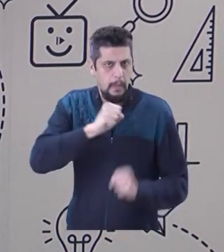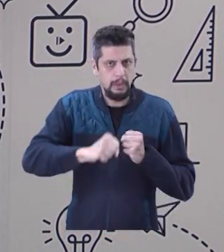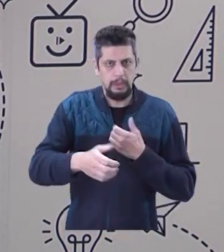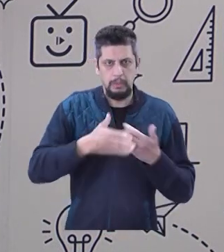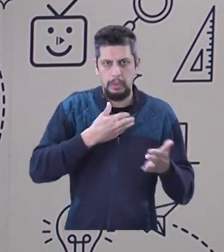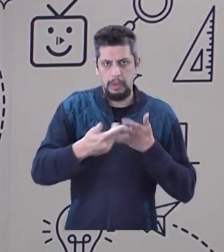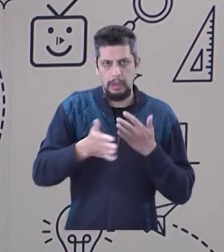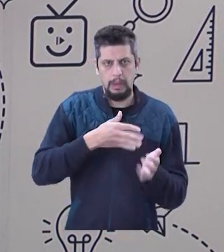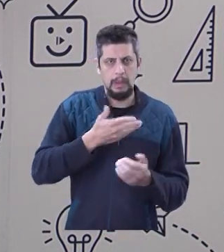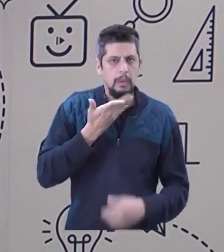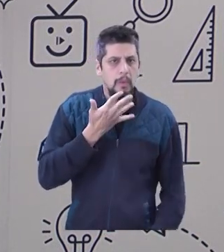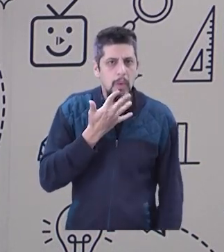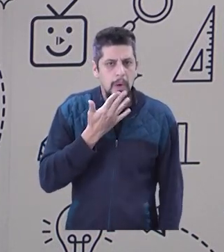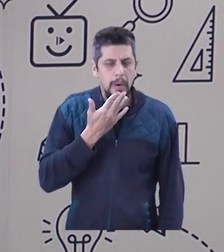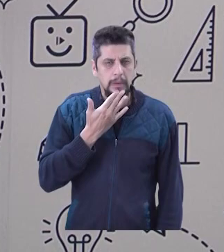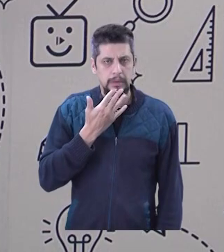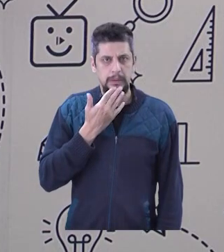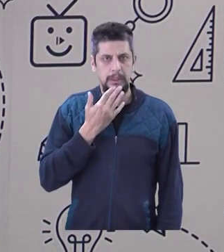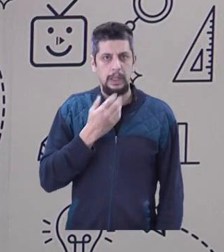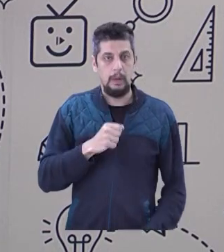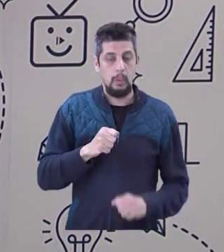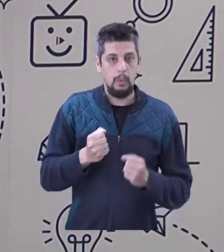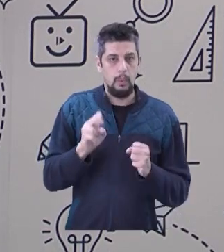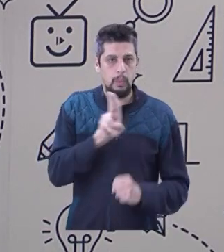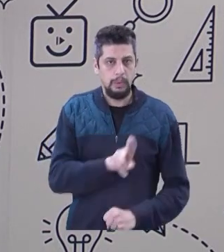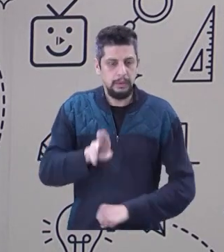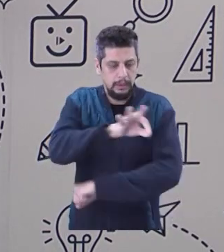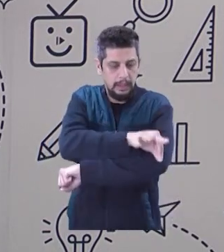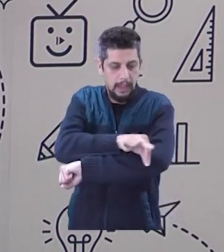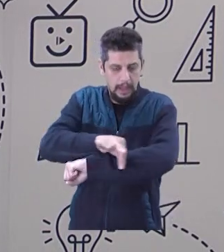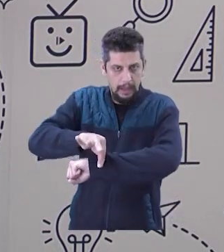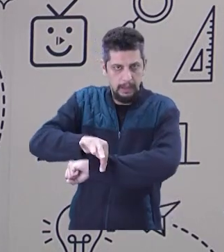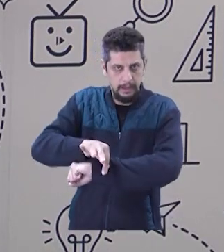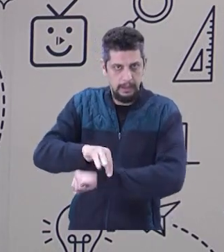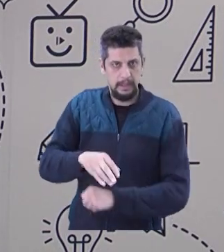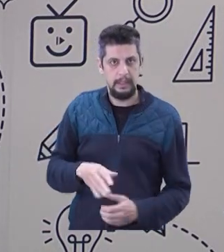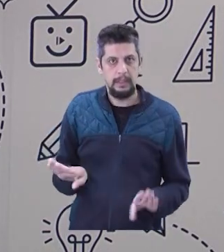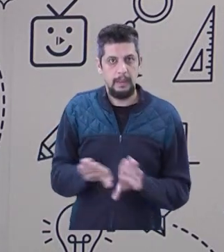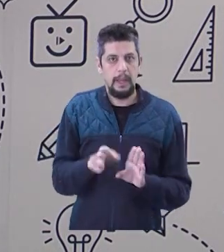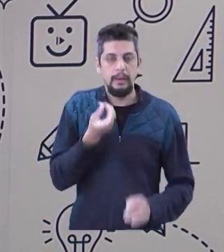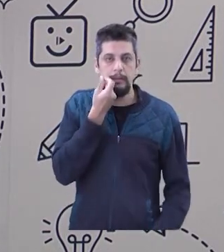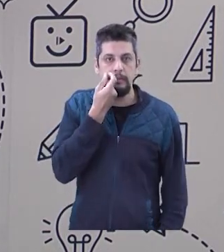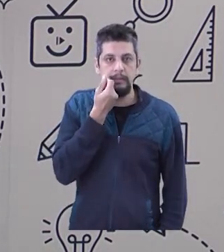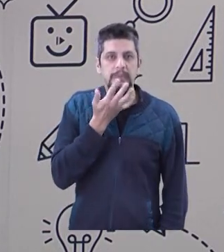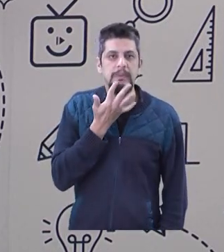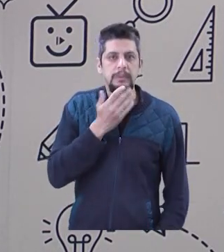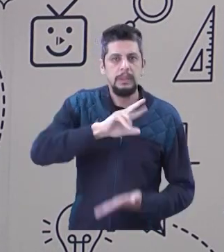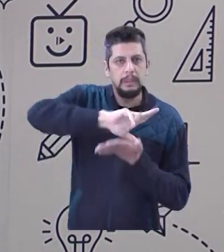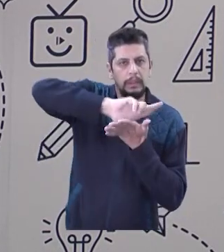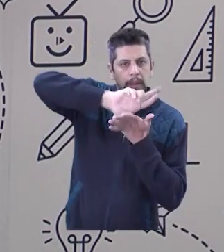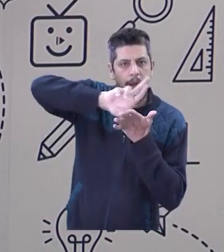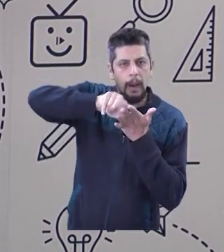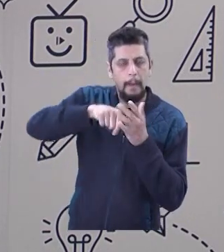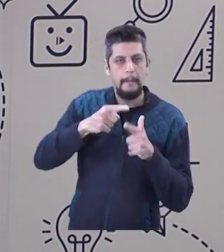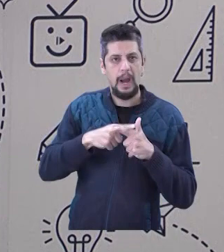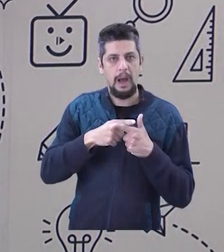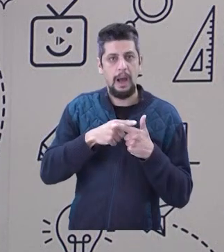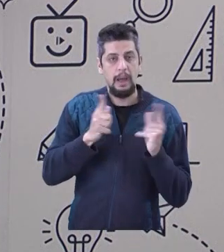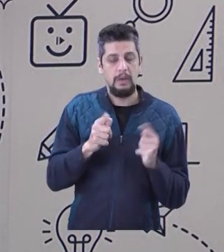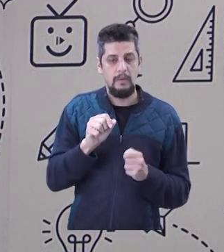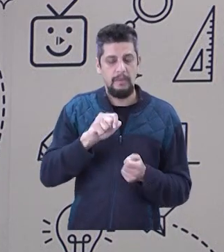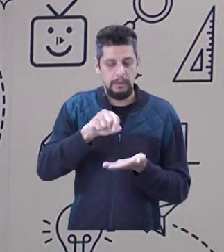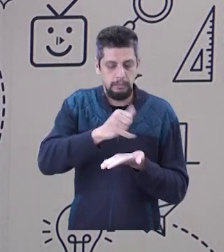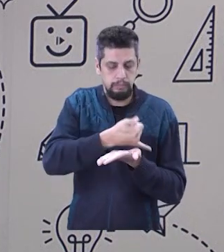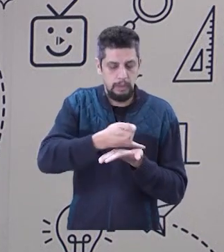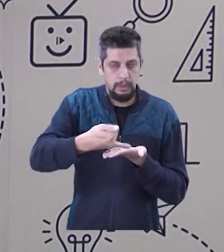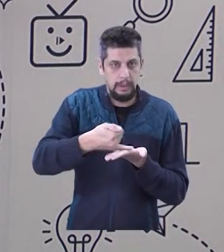tem problema nenhum, tá bom? Certo. Então, usar a régua que a gente pediu e o lápis de cor, mas eu vou fazer com a canetinha para